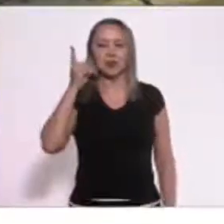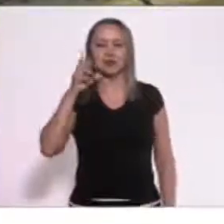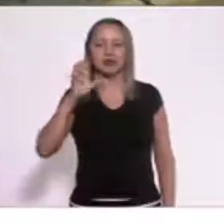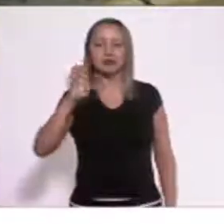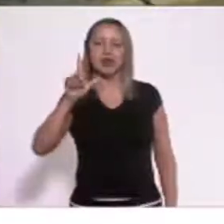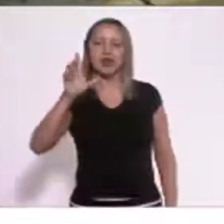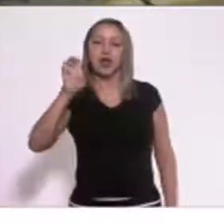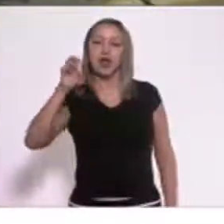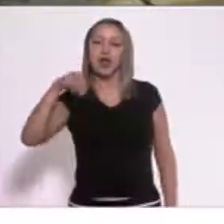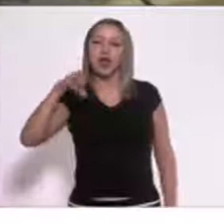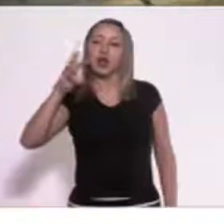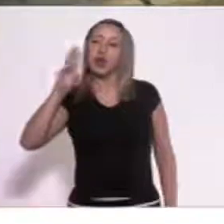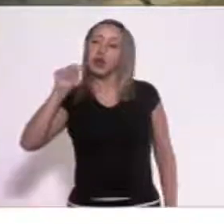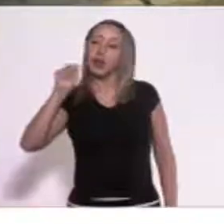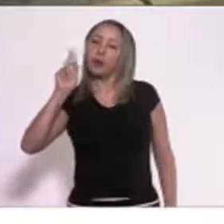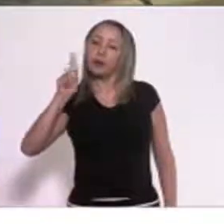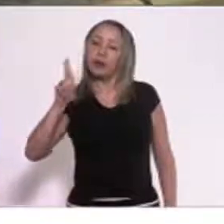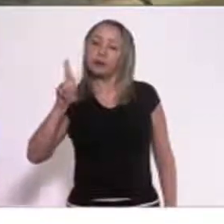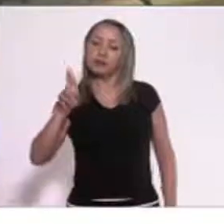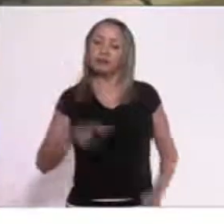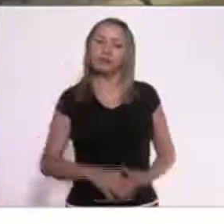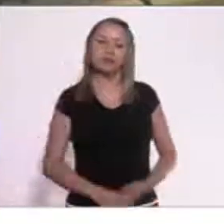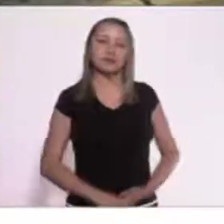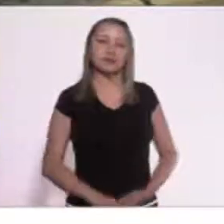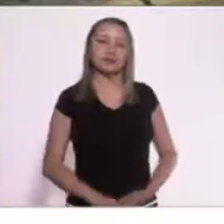Eliomar Franco,